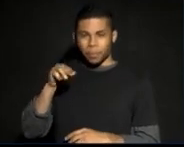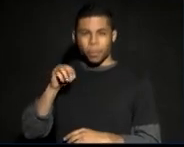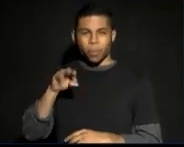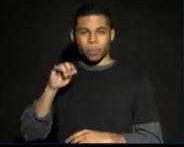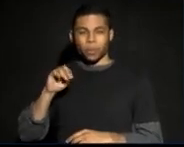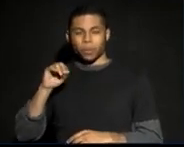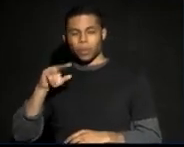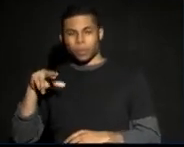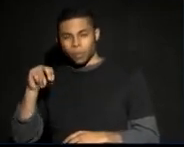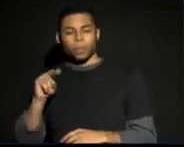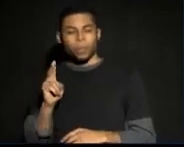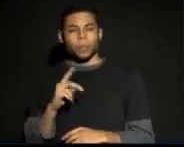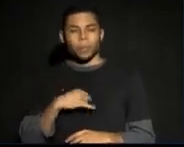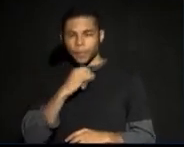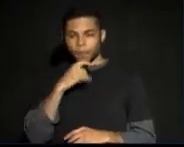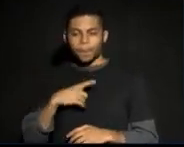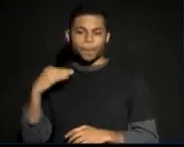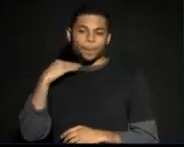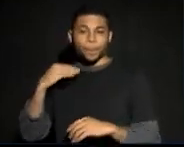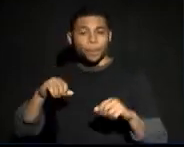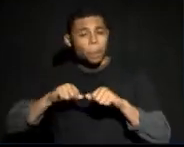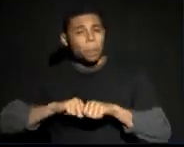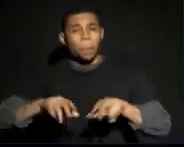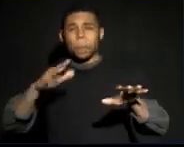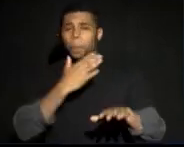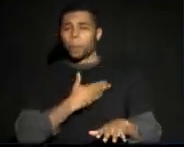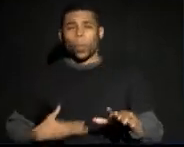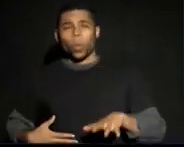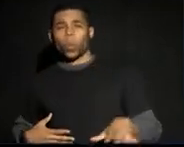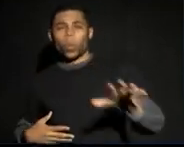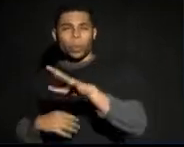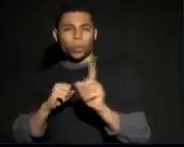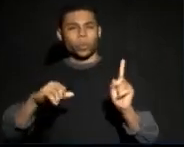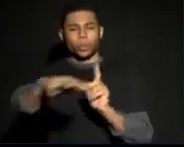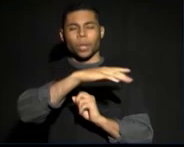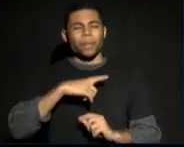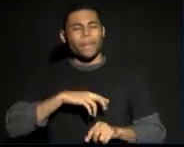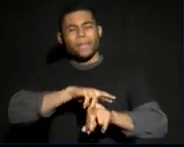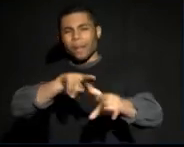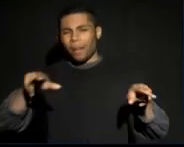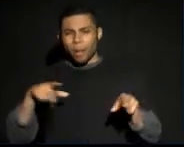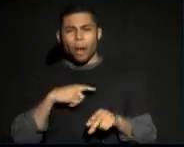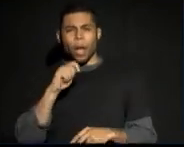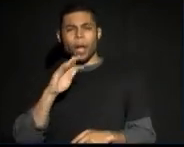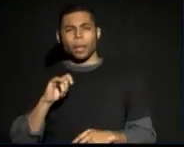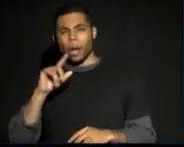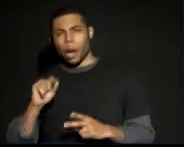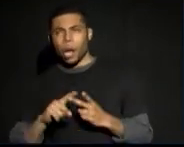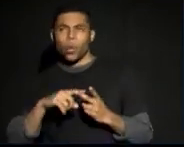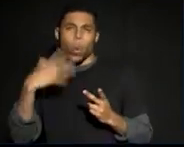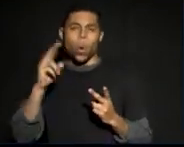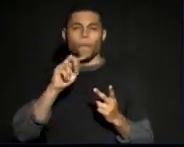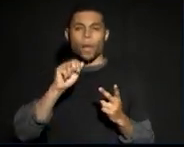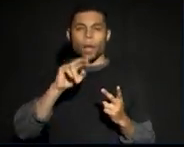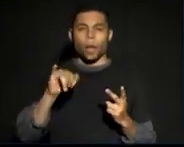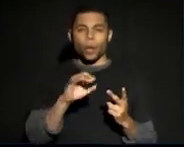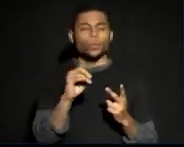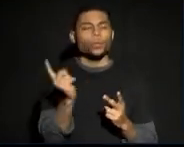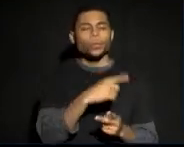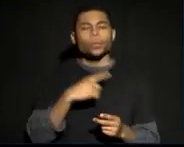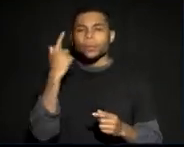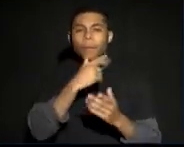gente tem conversado muito dado que tem um banco público social de atacado e um de varejo como é que a gente é a